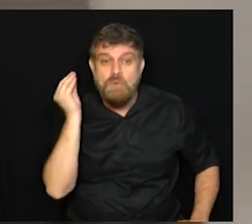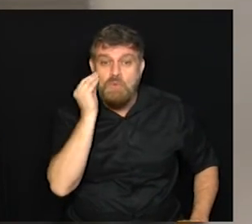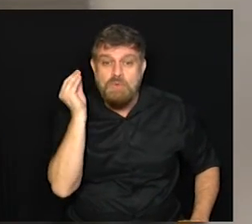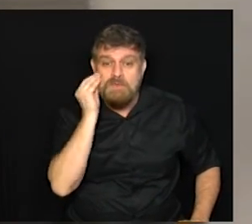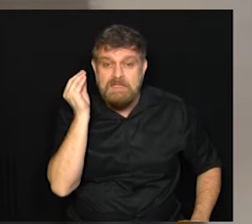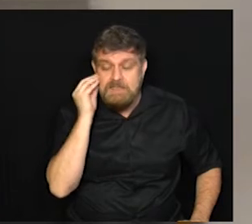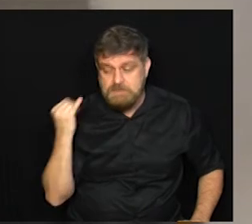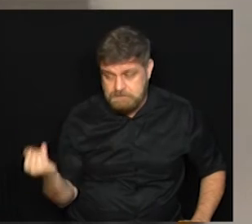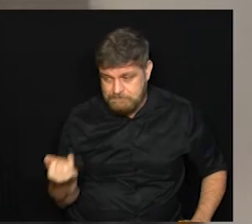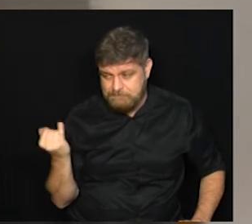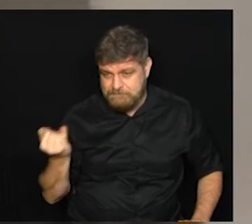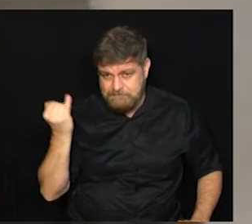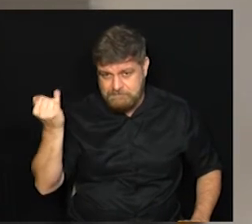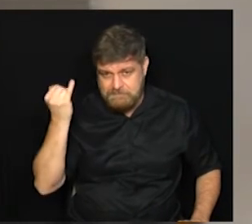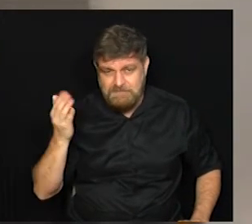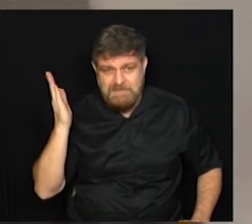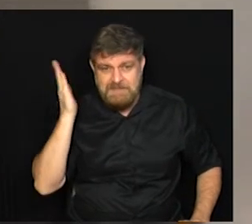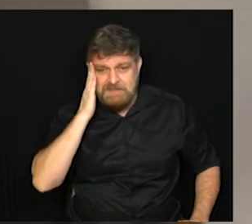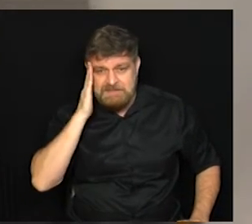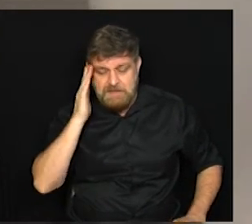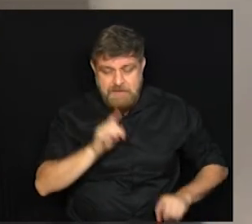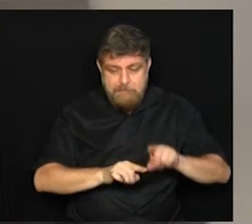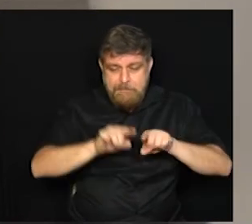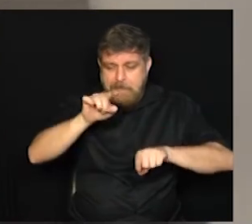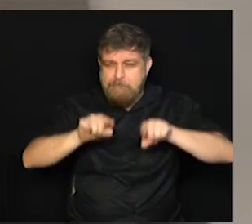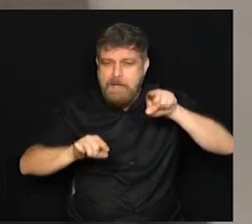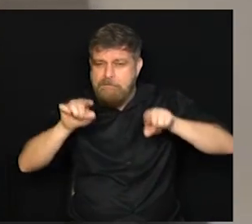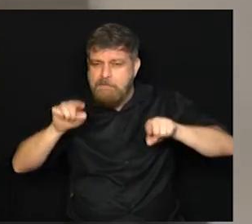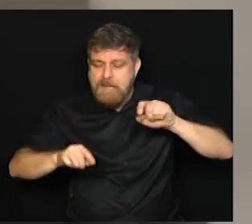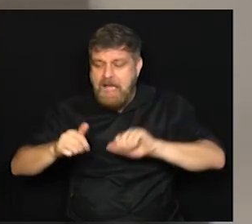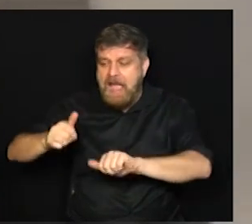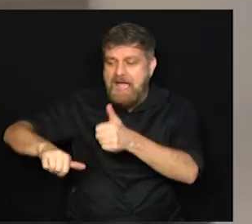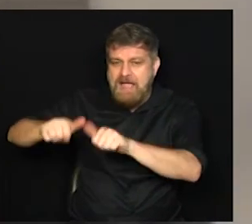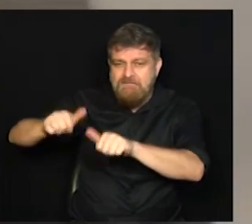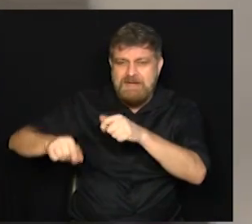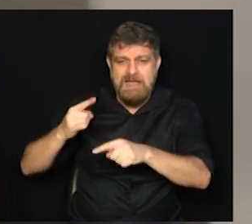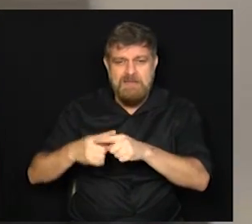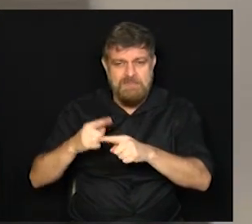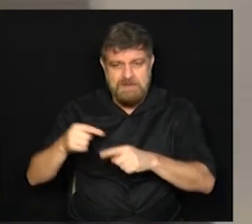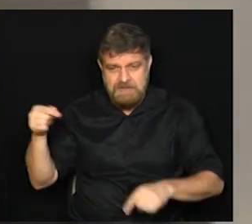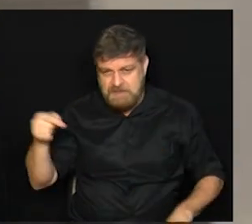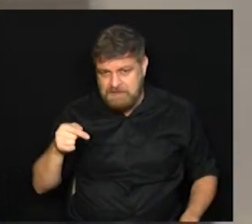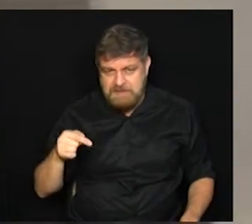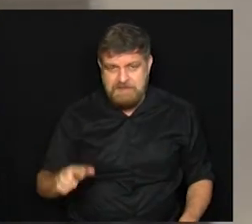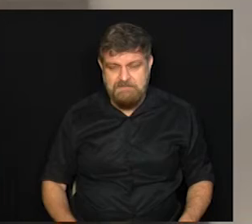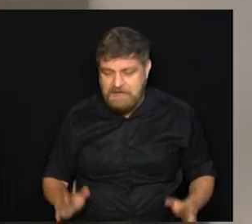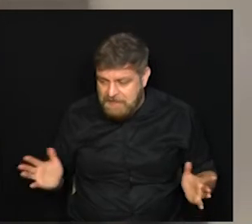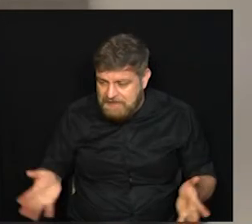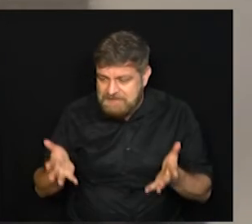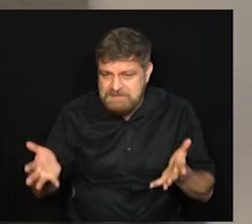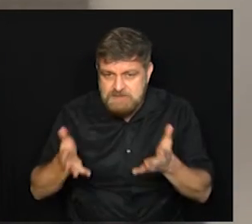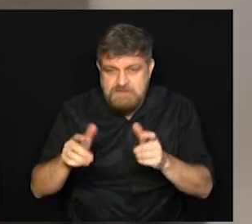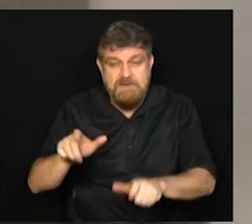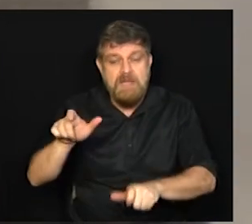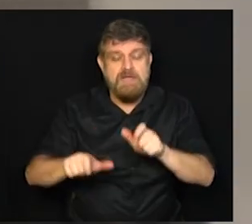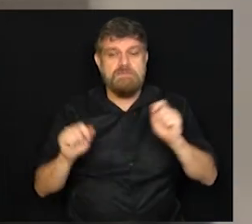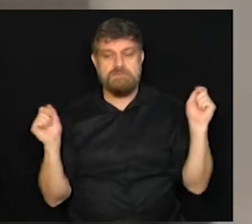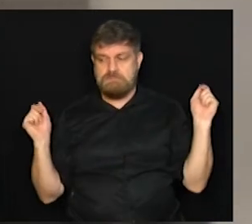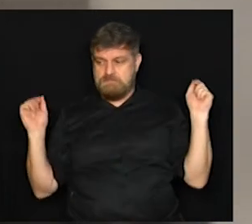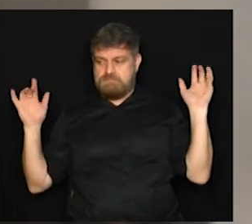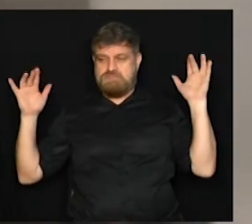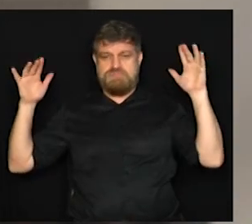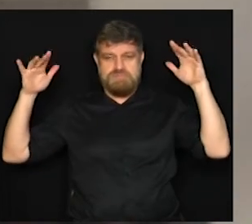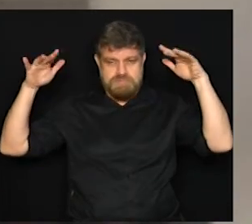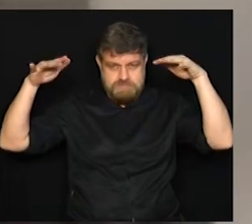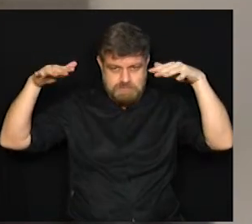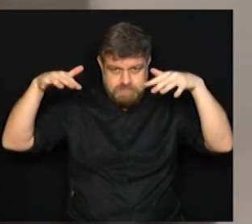importante, né? Porque aí você consegue mensurar realmente, porque essa questão vai incentivar as pessoas a